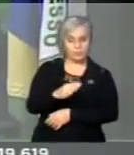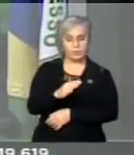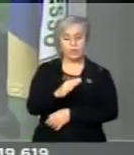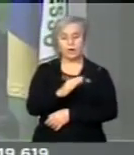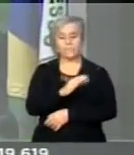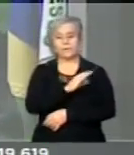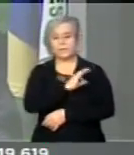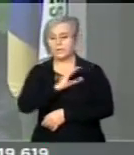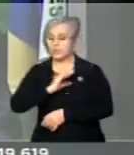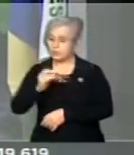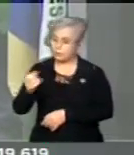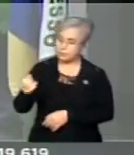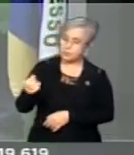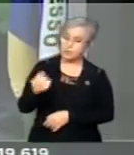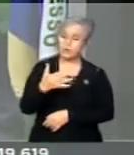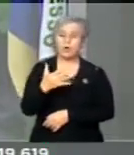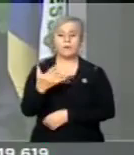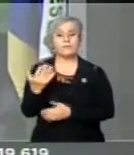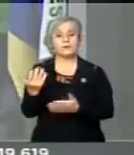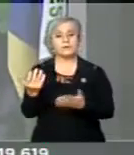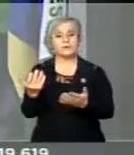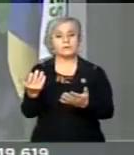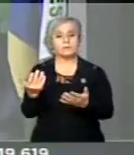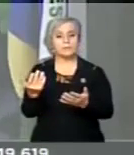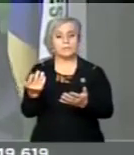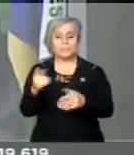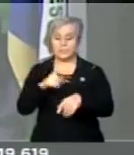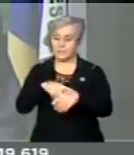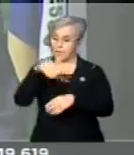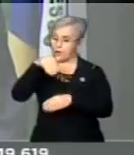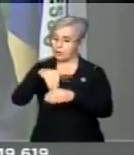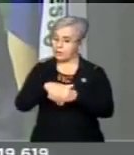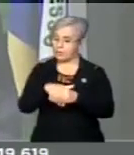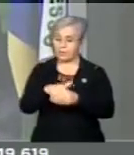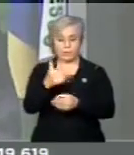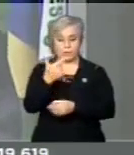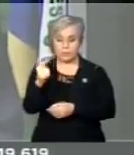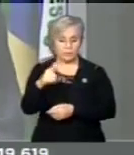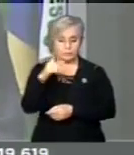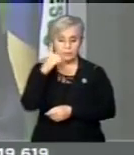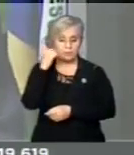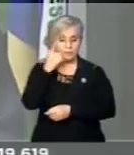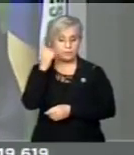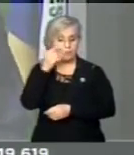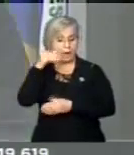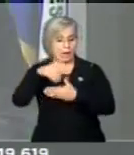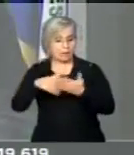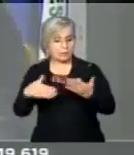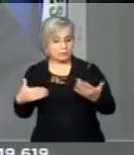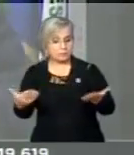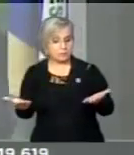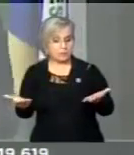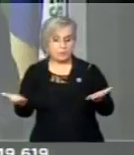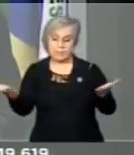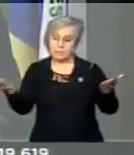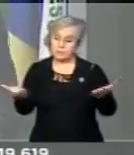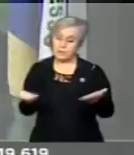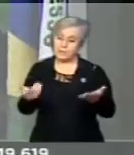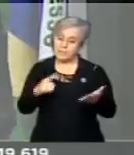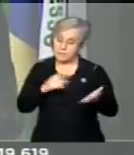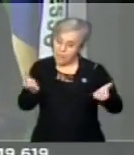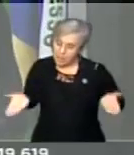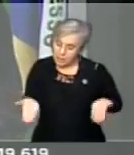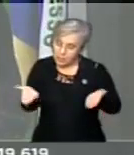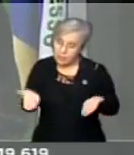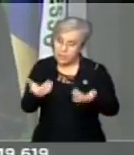nova agremiação que não recebeu votos, que na urna não teve parlamentares eleitos. Então nós estamos fazendo aqui um estímulo